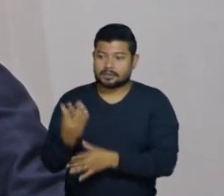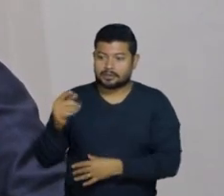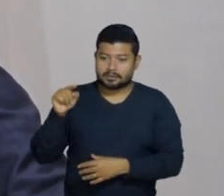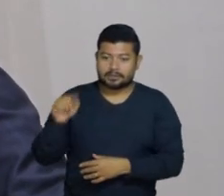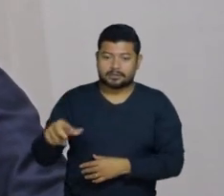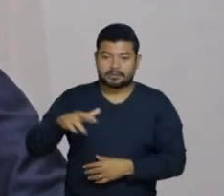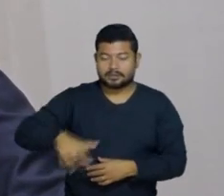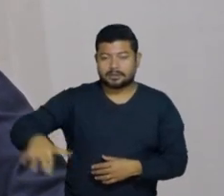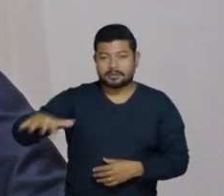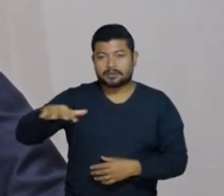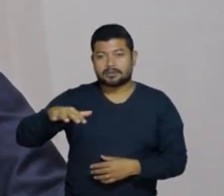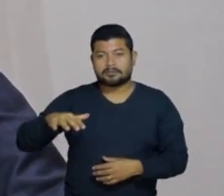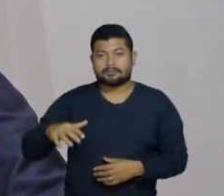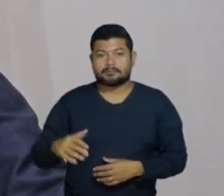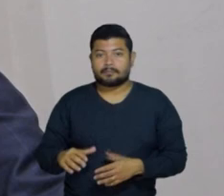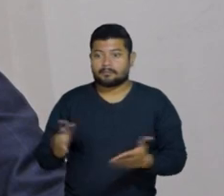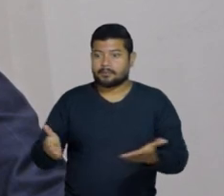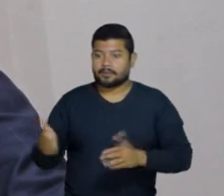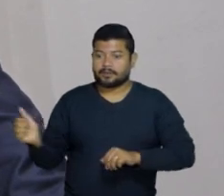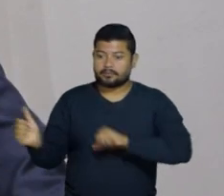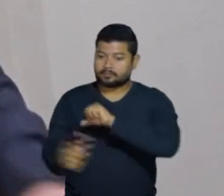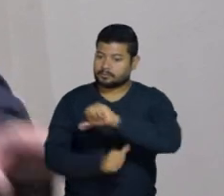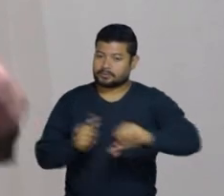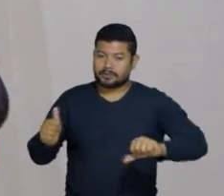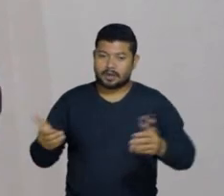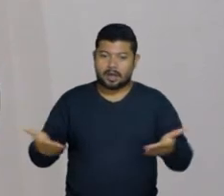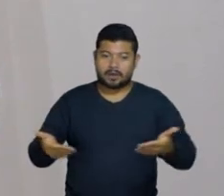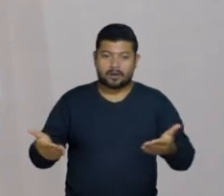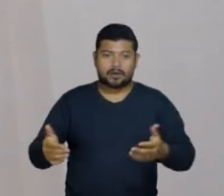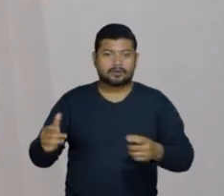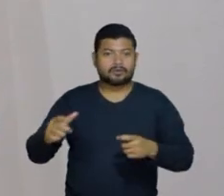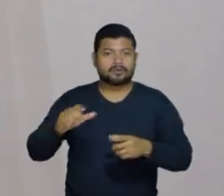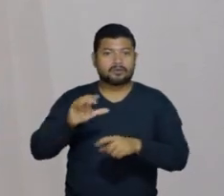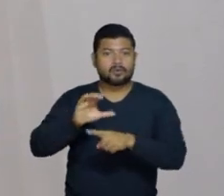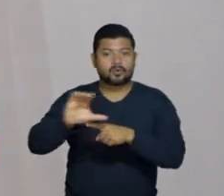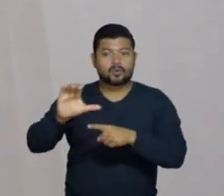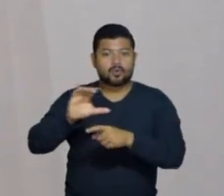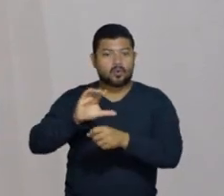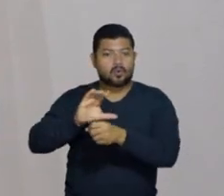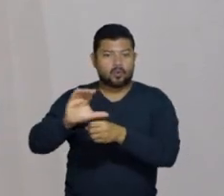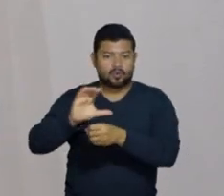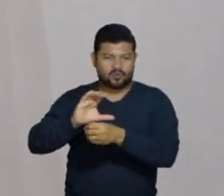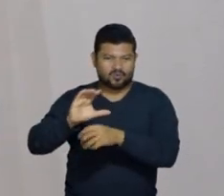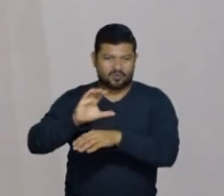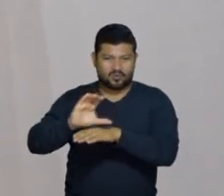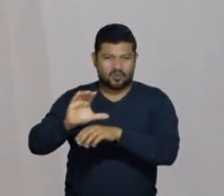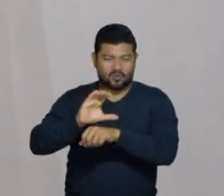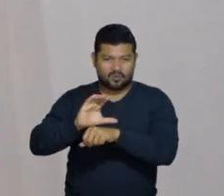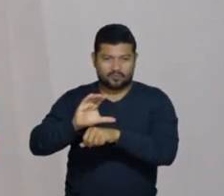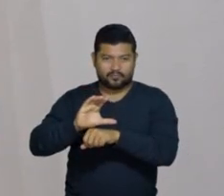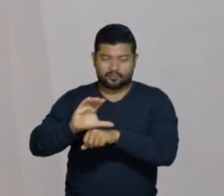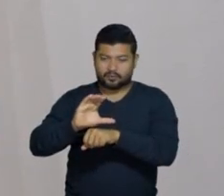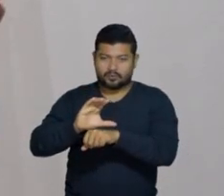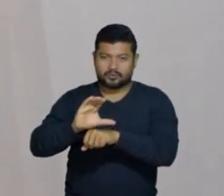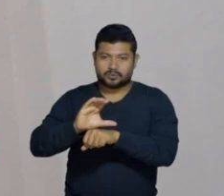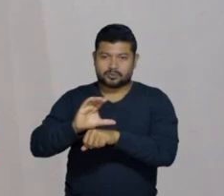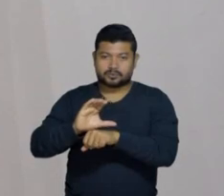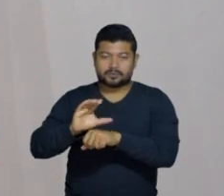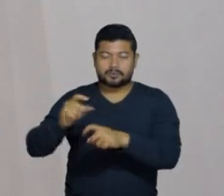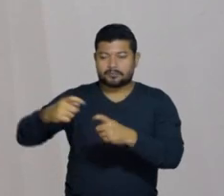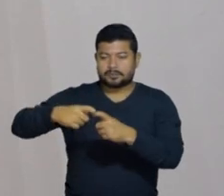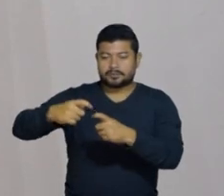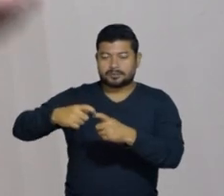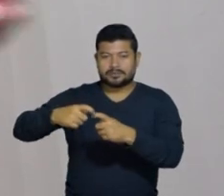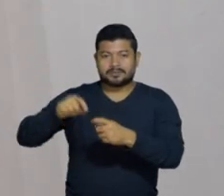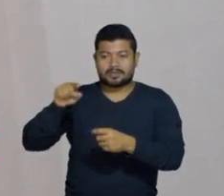E o curso de medicina, não tem dúvida nenhuma, vai oportunizar para que